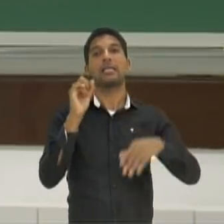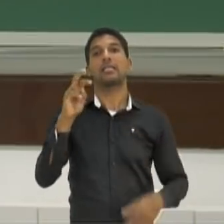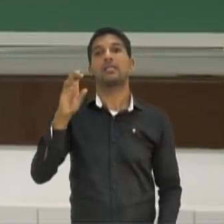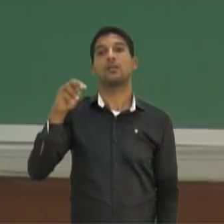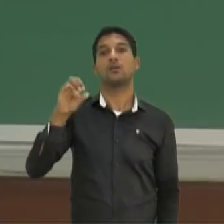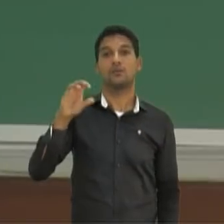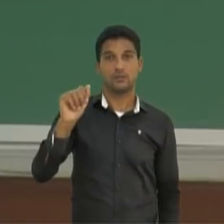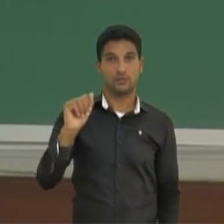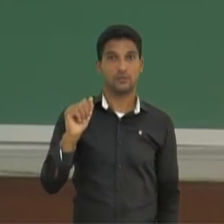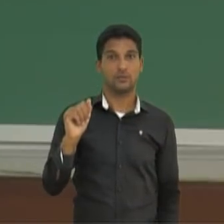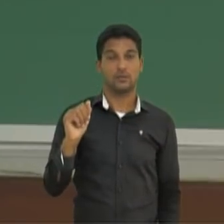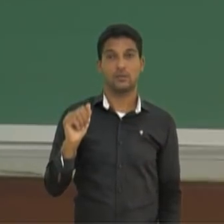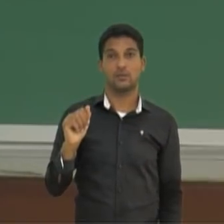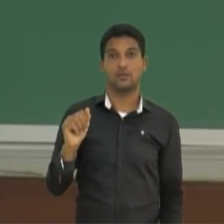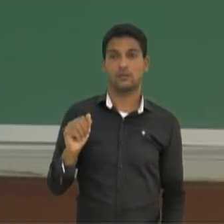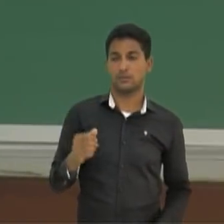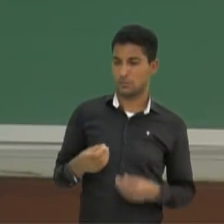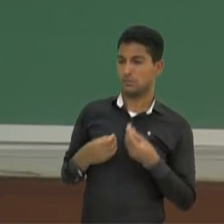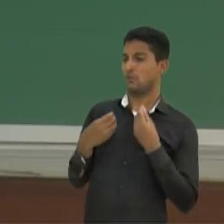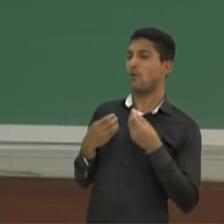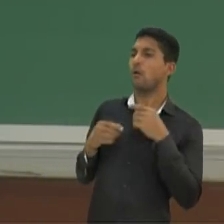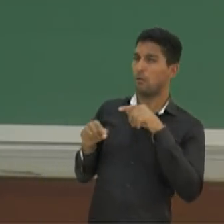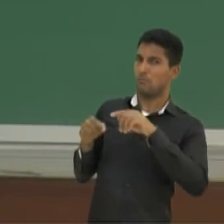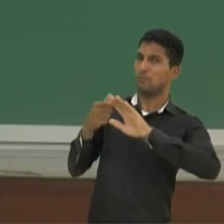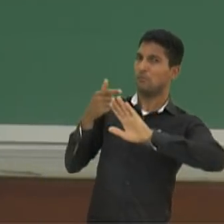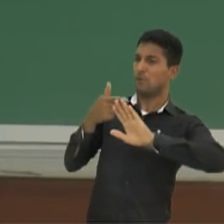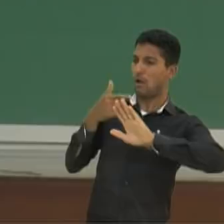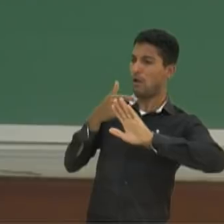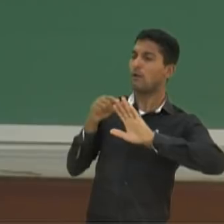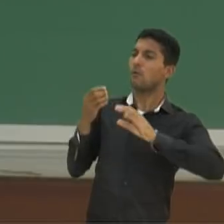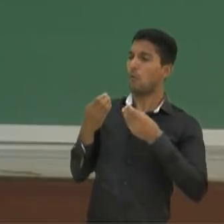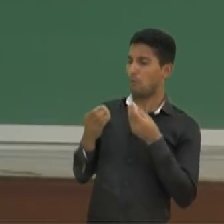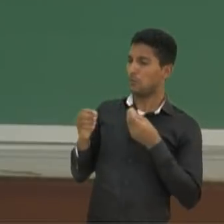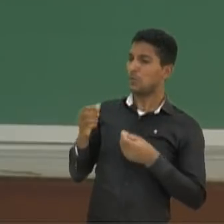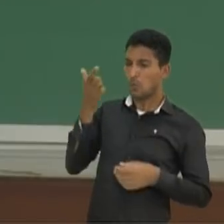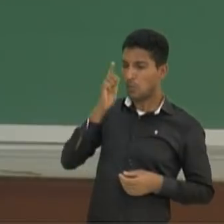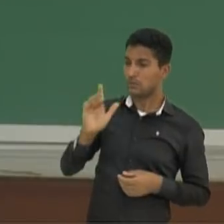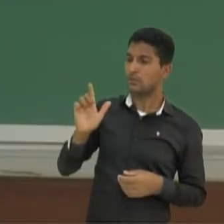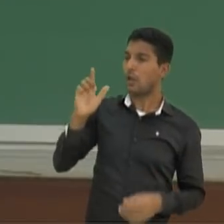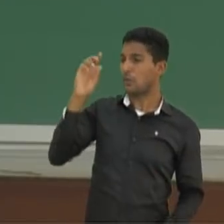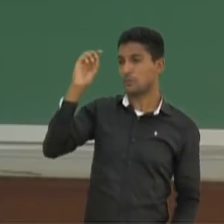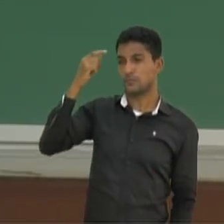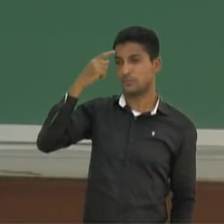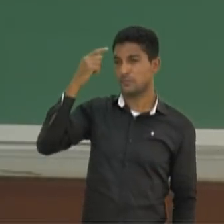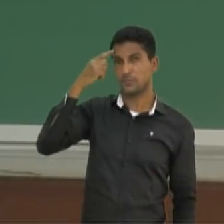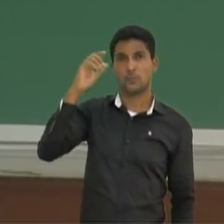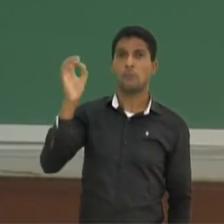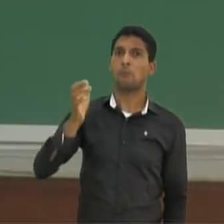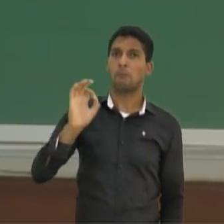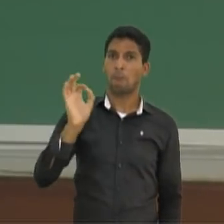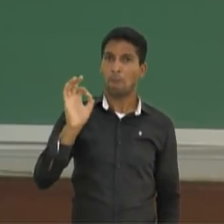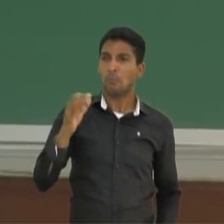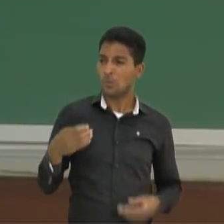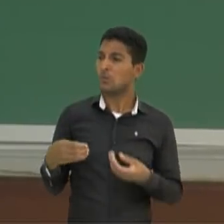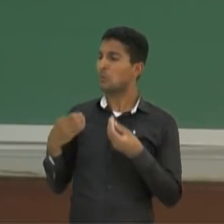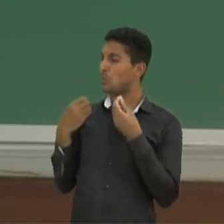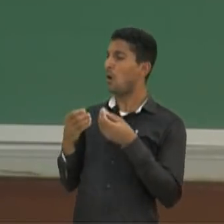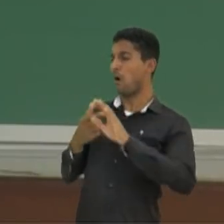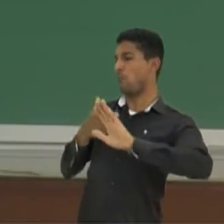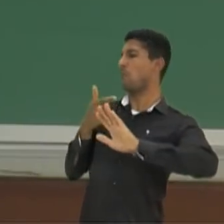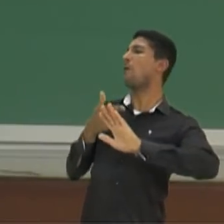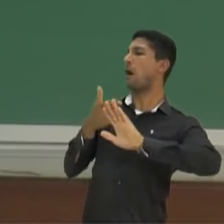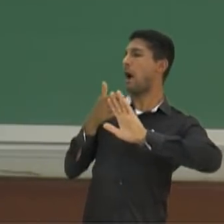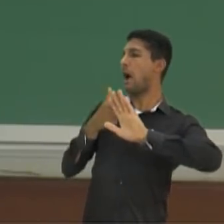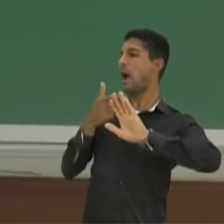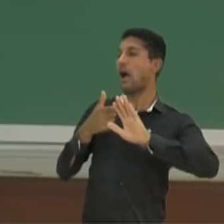da ironia, né, desses elementos que provocam um certo humor, né, irônico na fala dos personagens e nos balões de